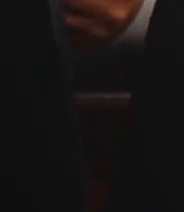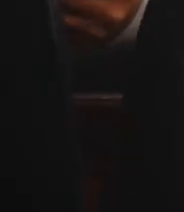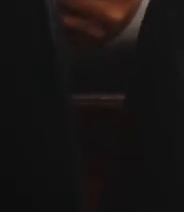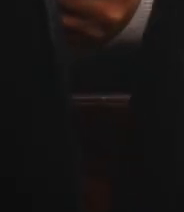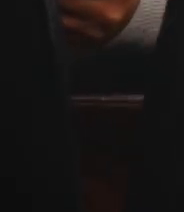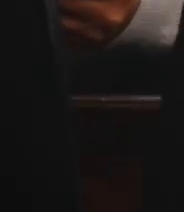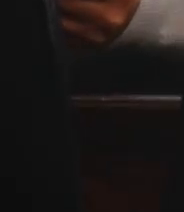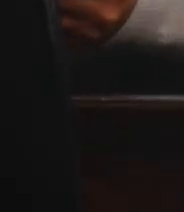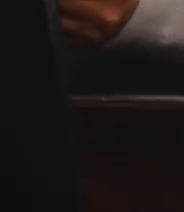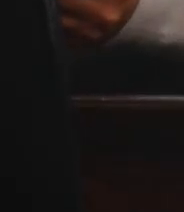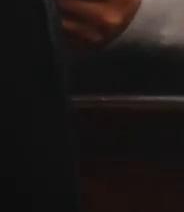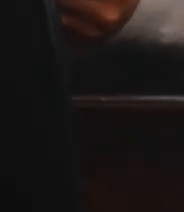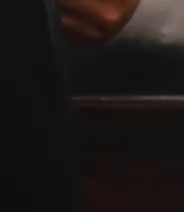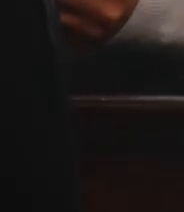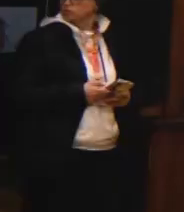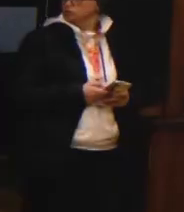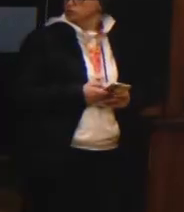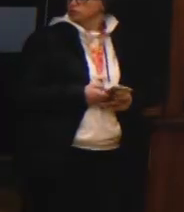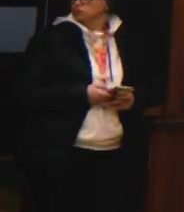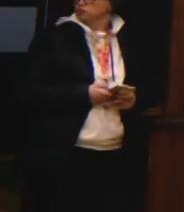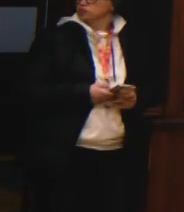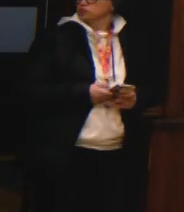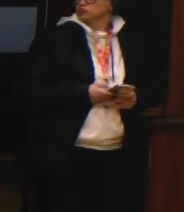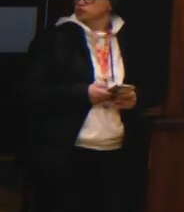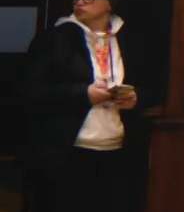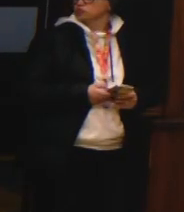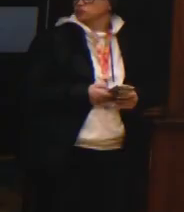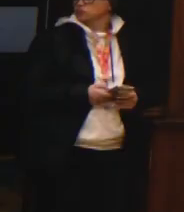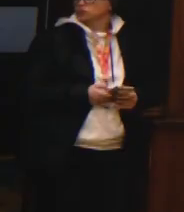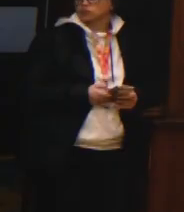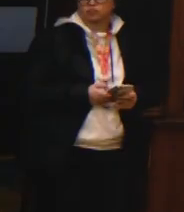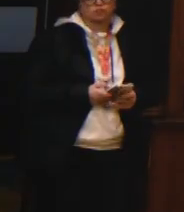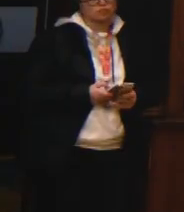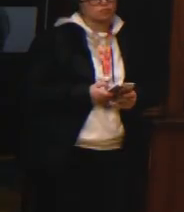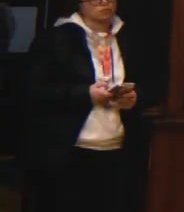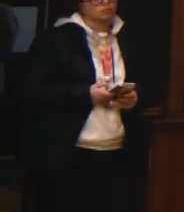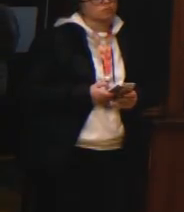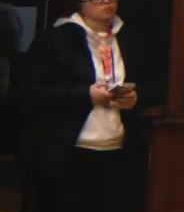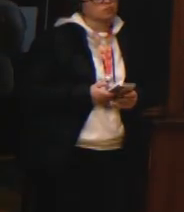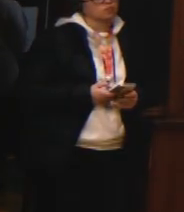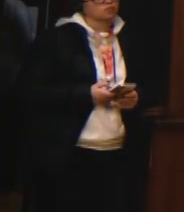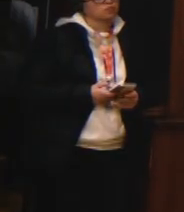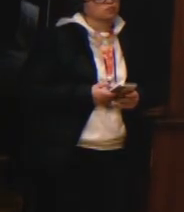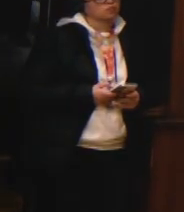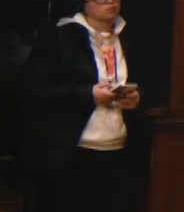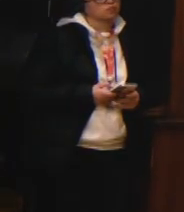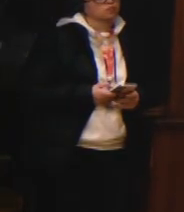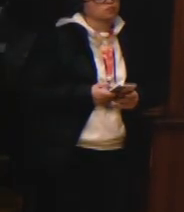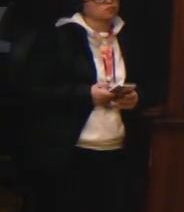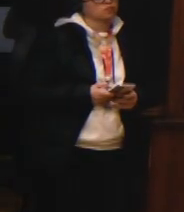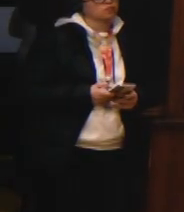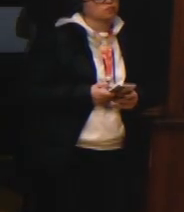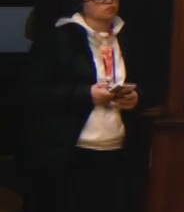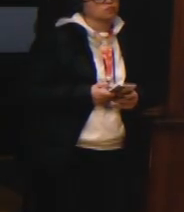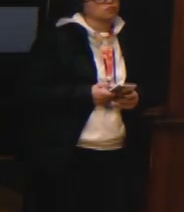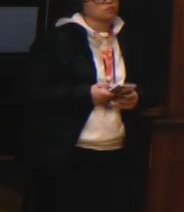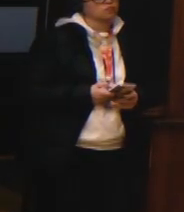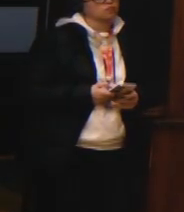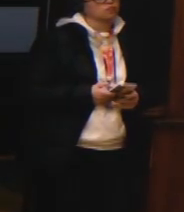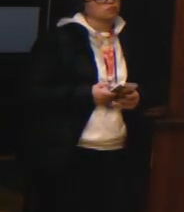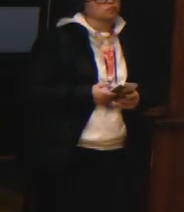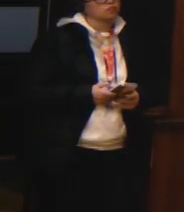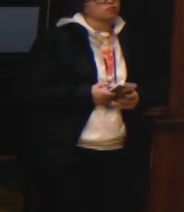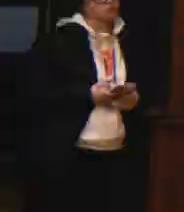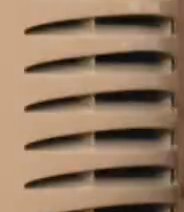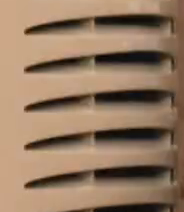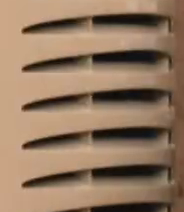transfere a Coordenadoria de Captação de Recursos da Secretaria de Gestão Estratégica e Finanças para a Secretaria de